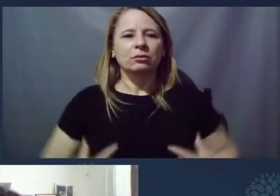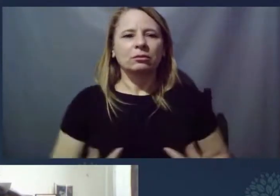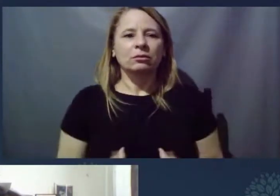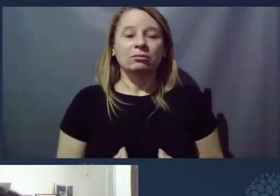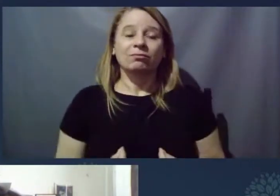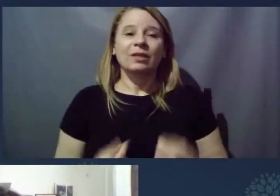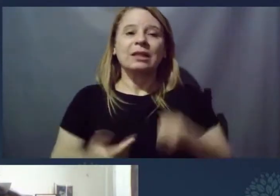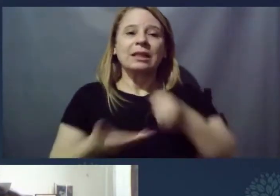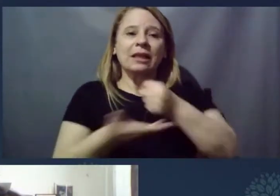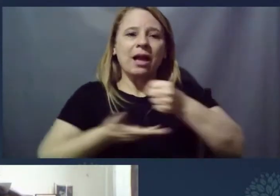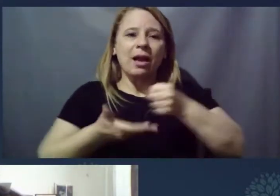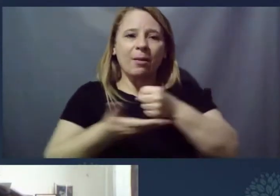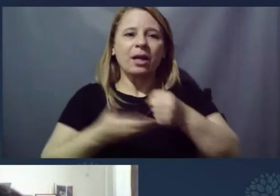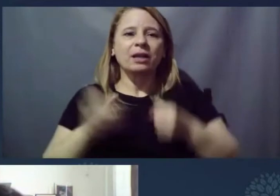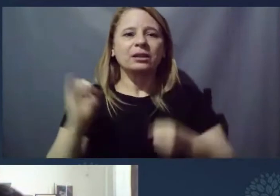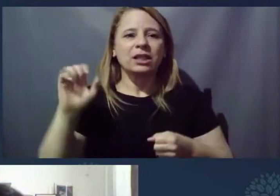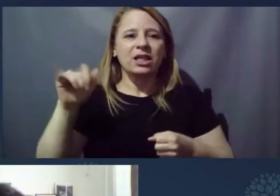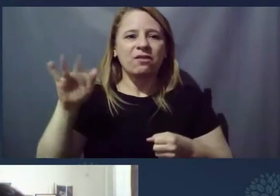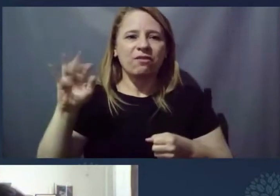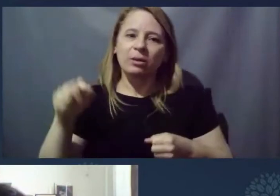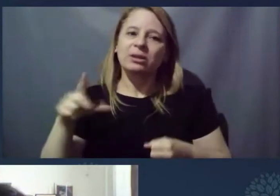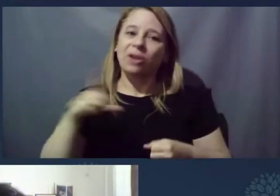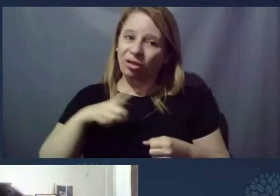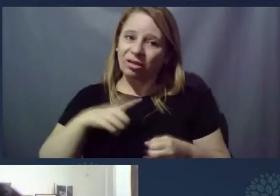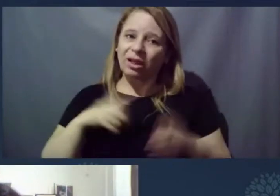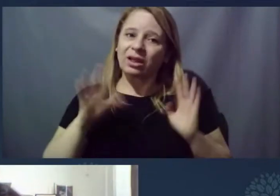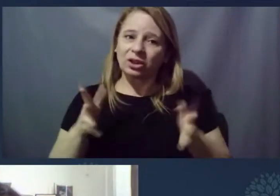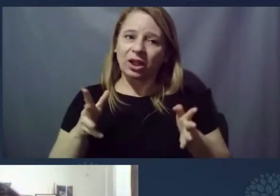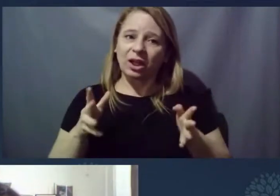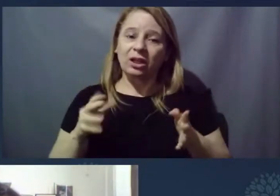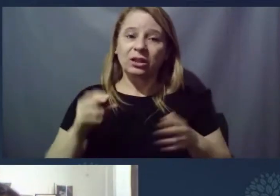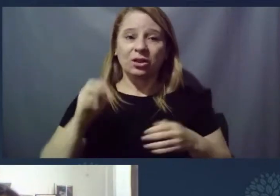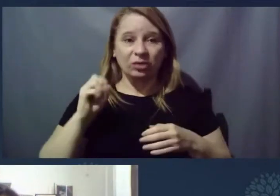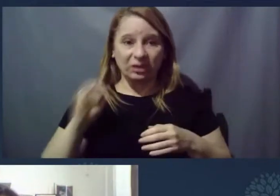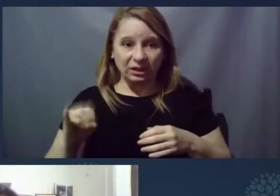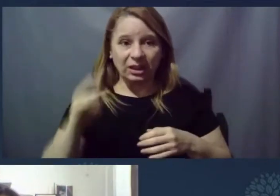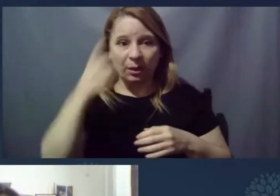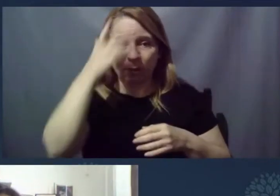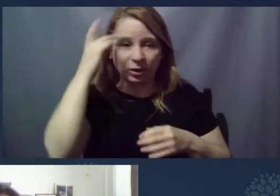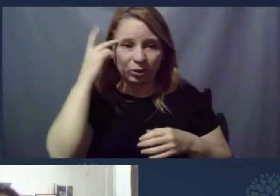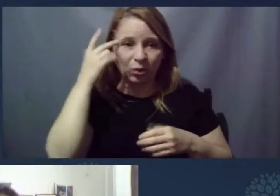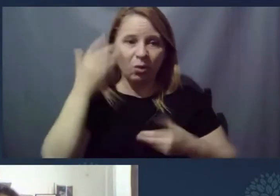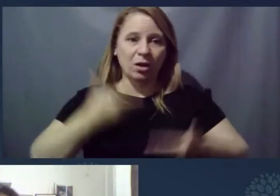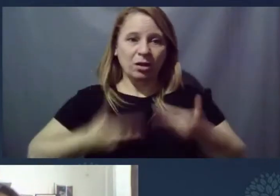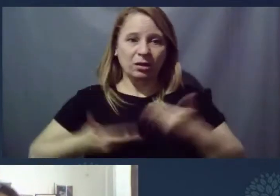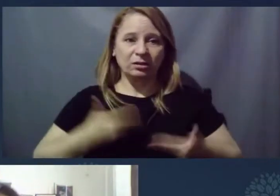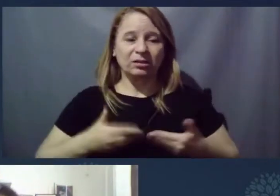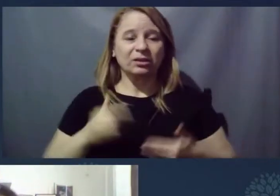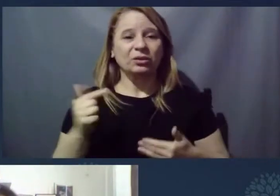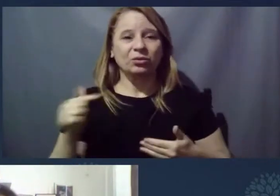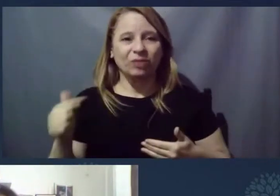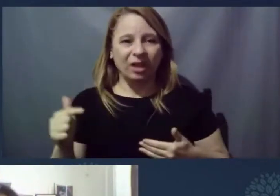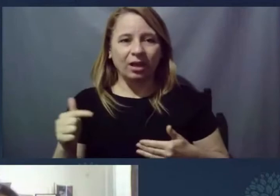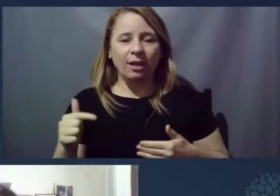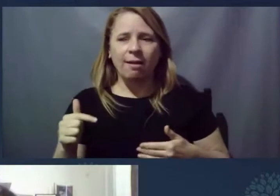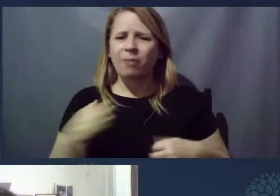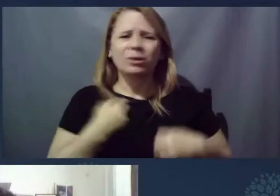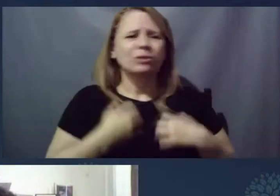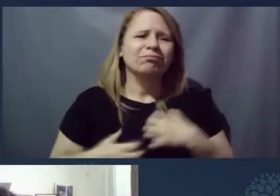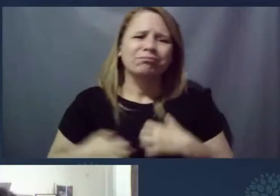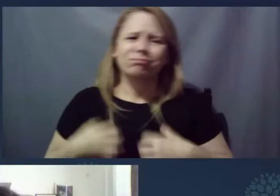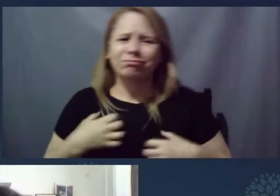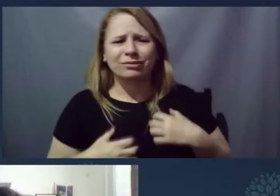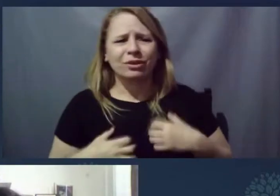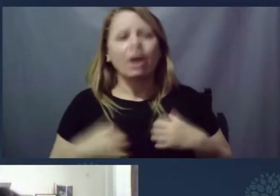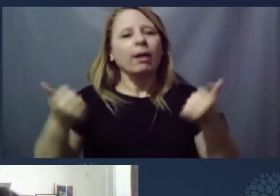base. Então, por isso que muitas vezes quem já está inflamado e não controlado, quando ele entra em uma crise de ansiedade, isso pode